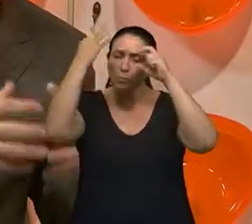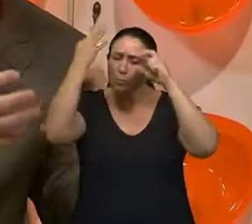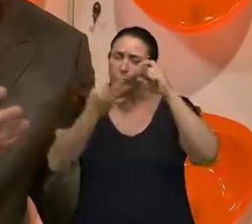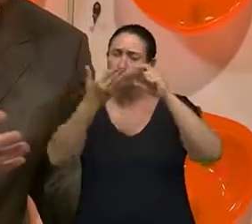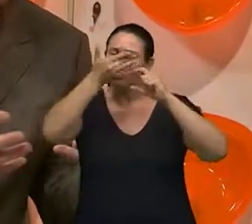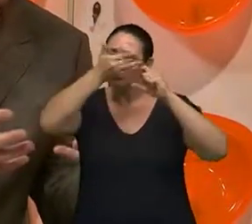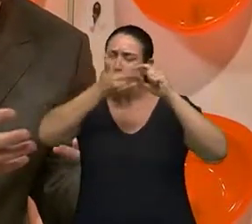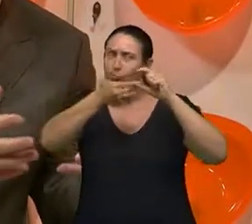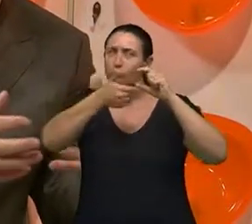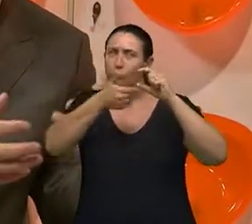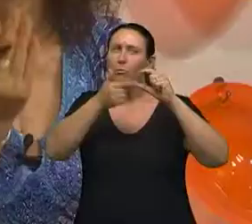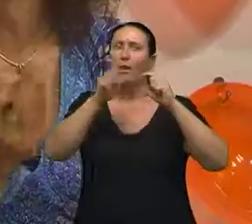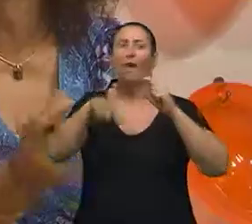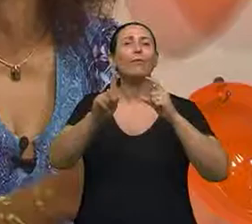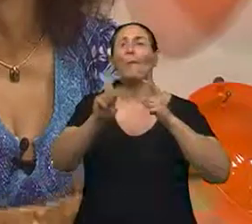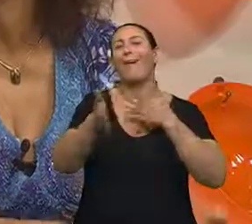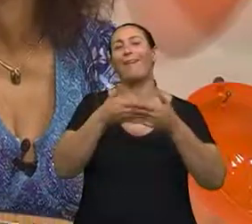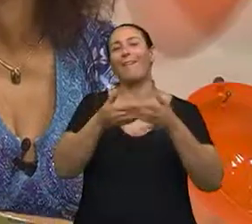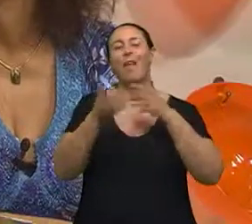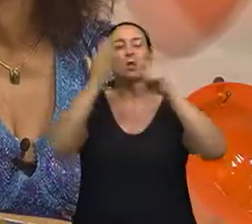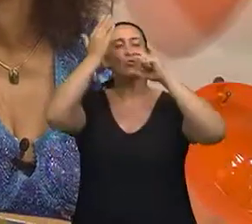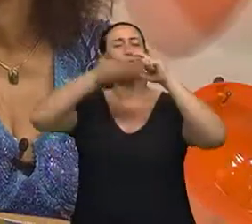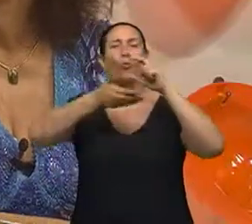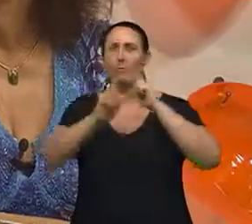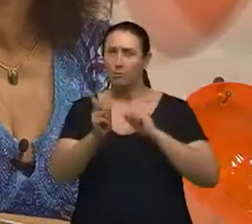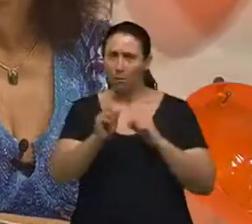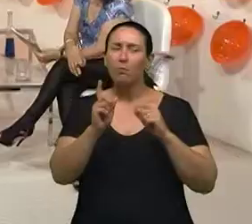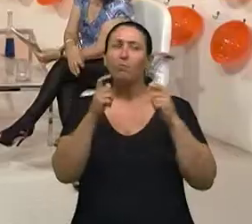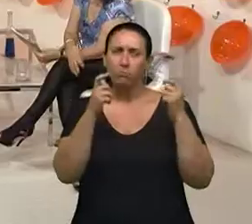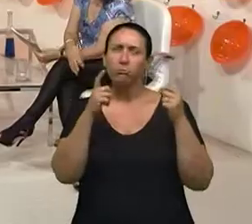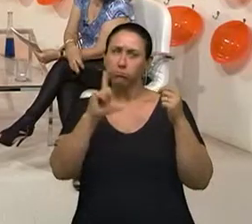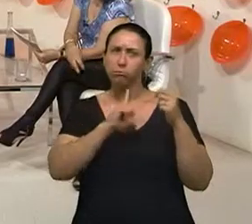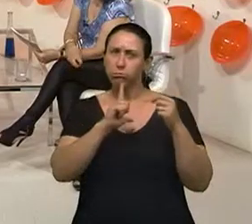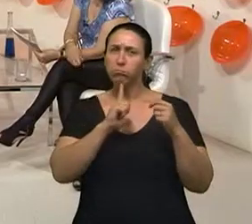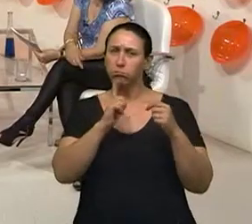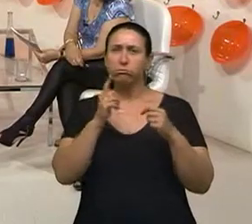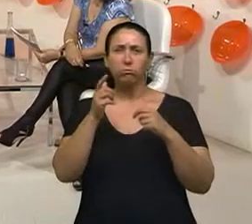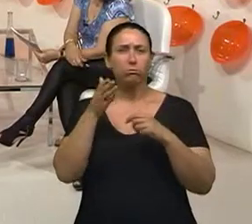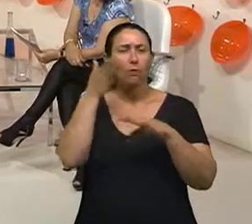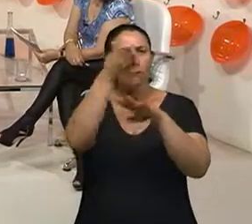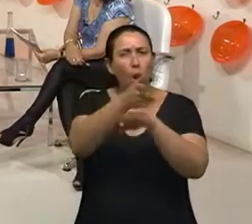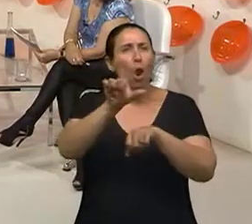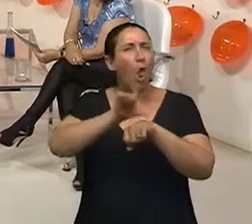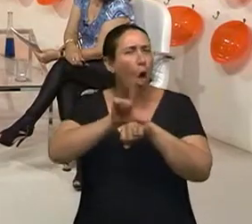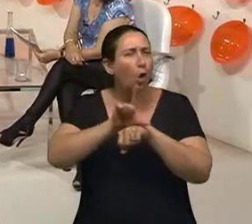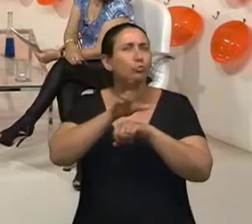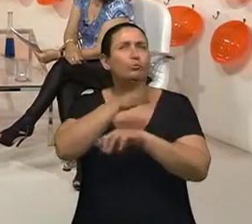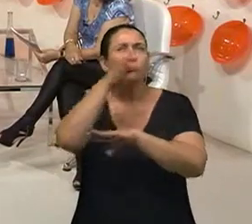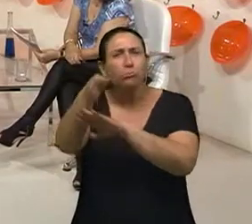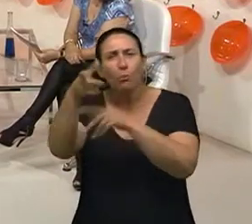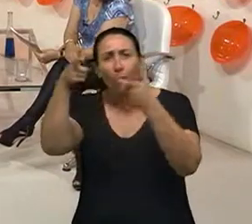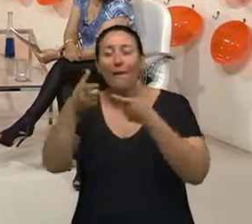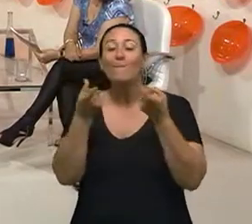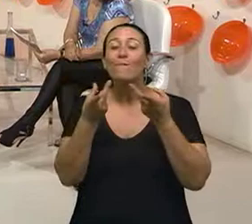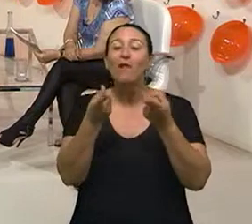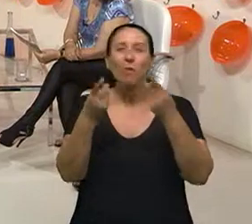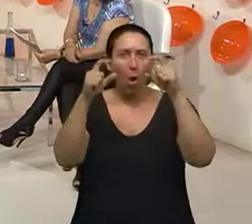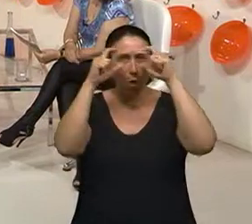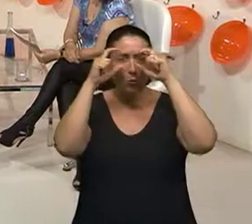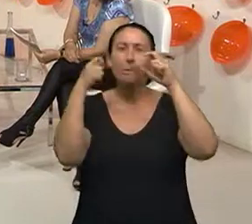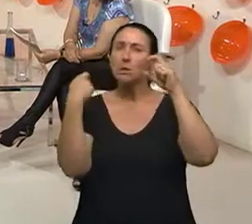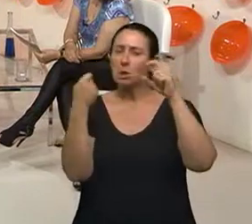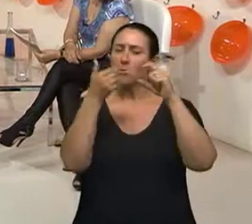proteção total. Não é simplesmente óculos escuros. Isso é certificado pela Vigilância Sanitária, nas óticas, nas lojas, que vendem esses